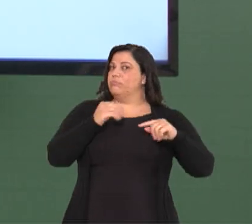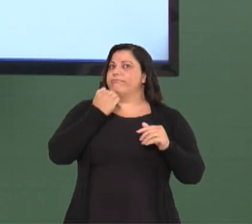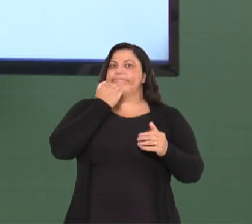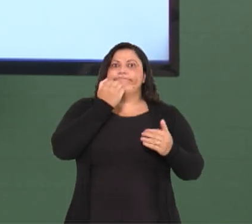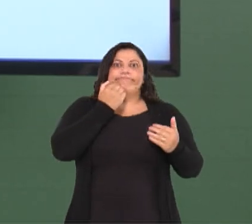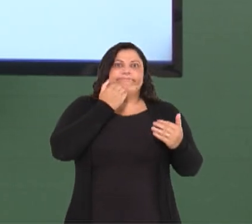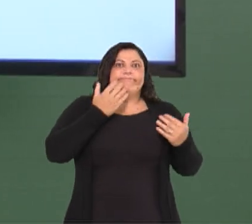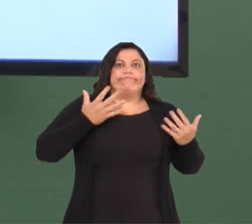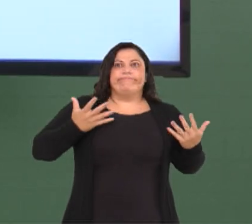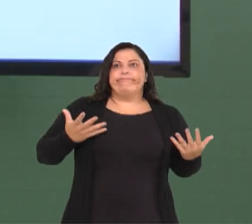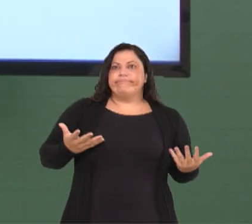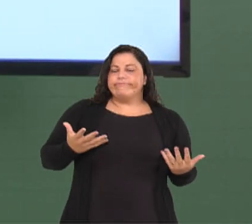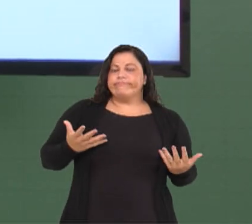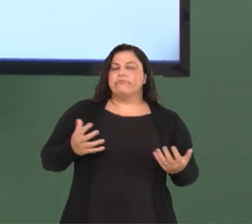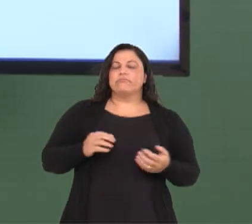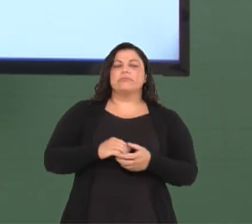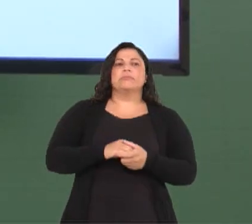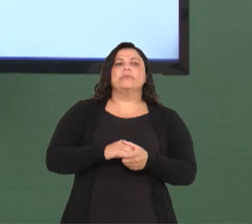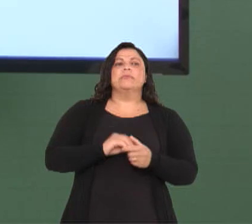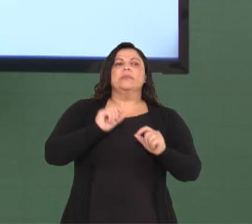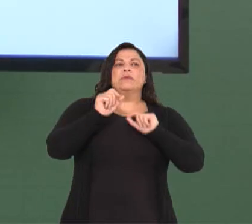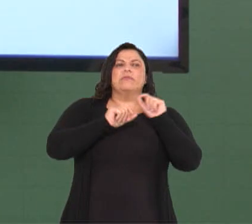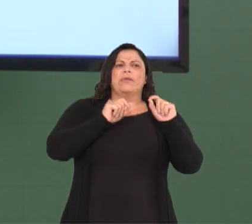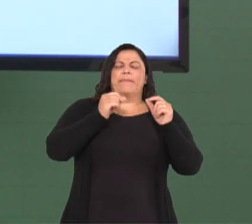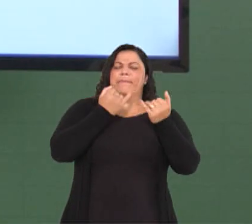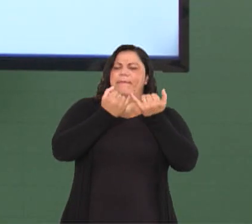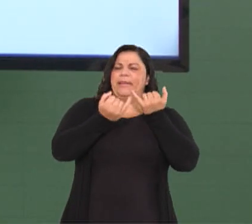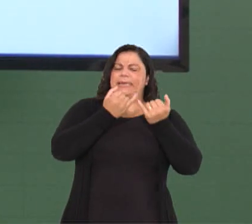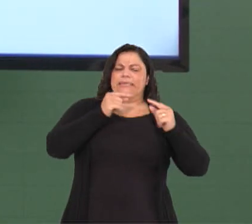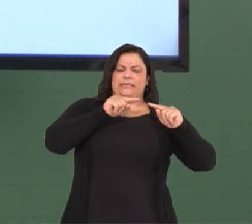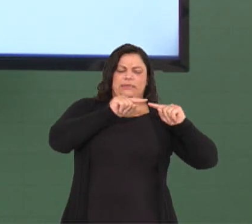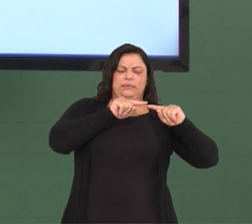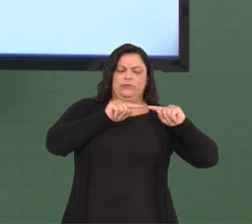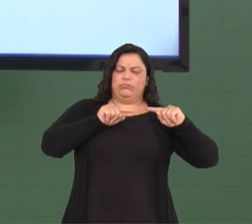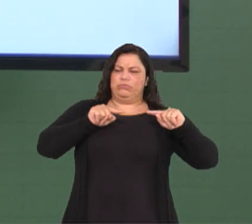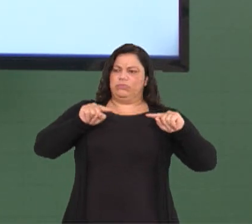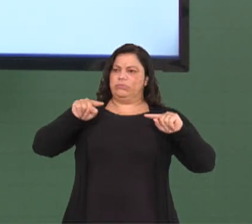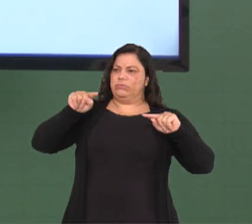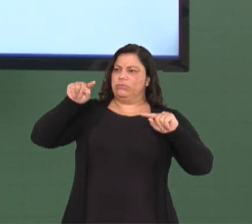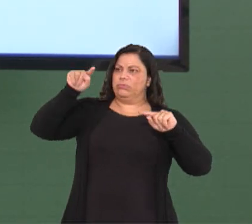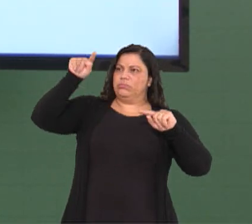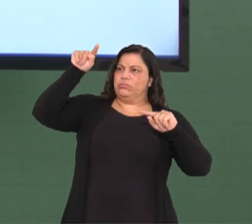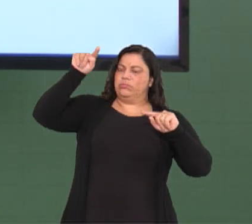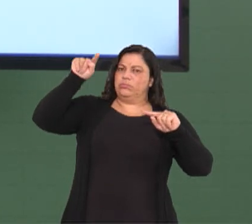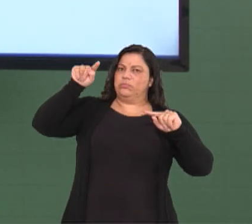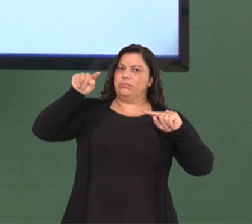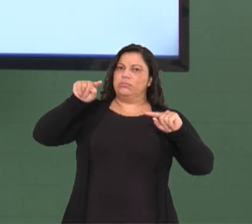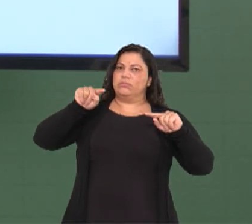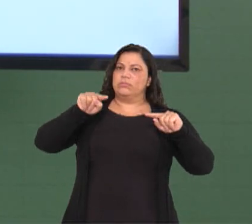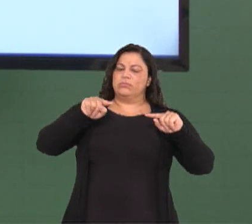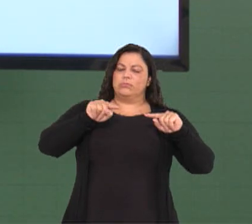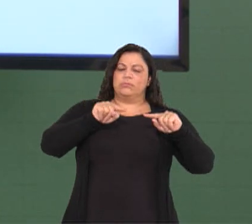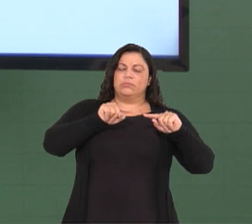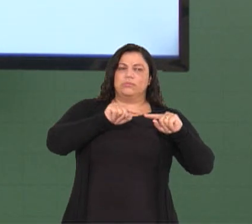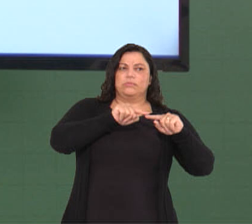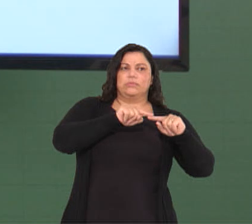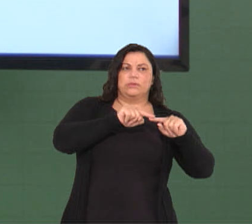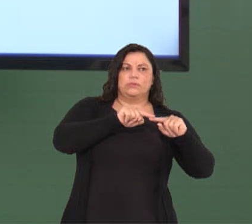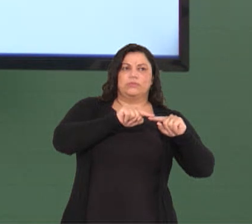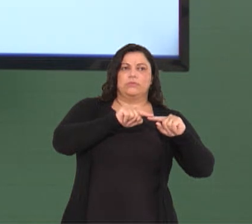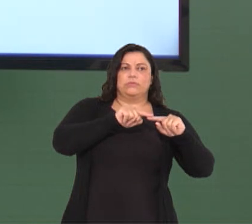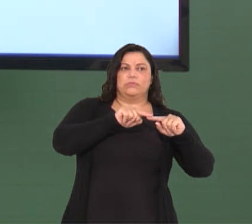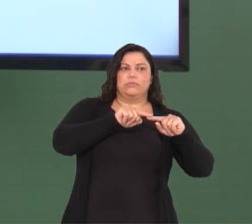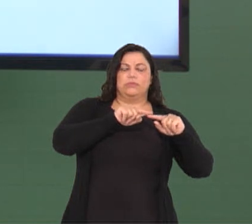curva que parece uma parábola. Ela segue certa linearidade até determinado ponto e depois ela muda